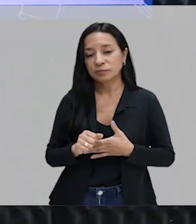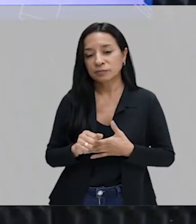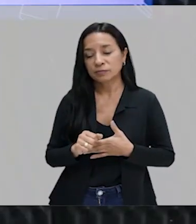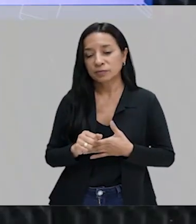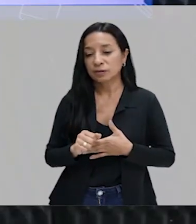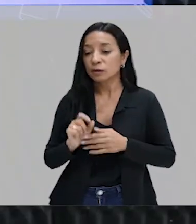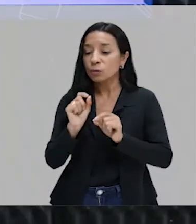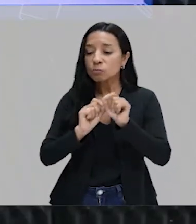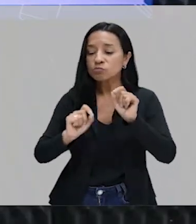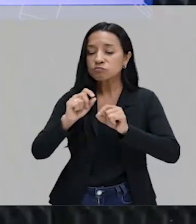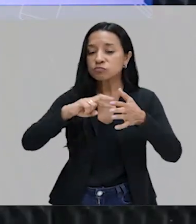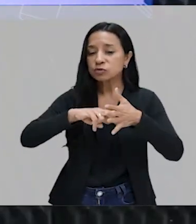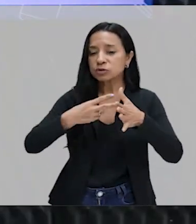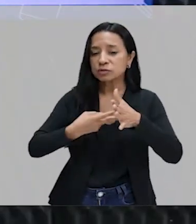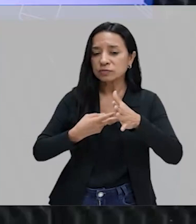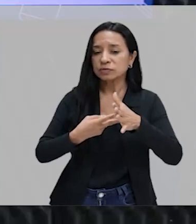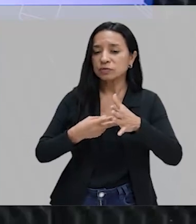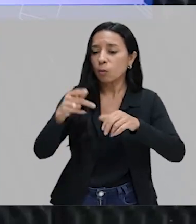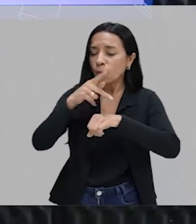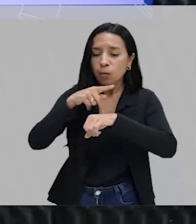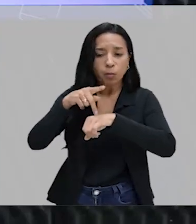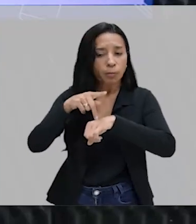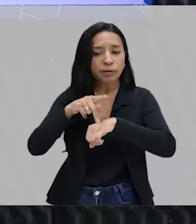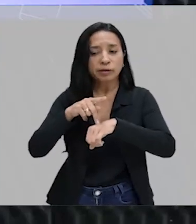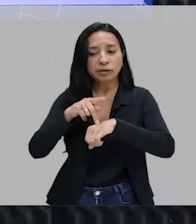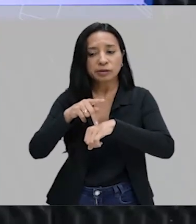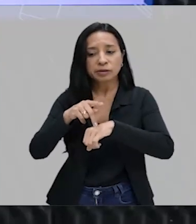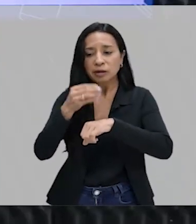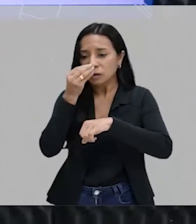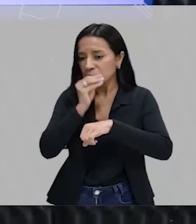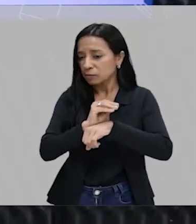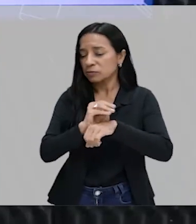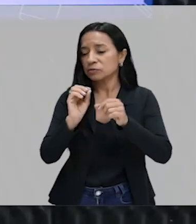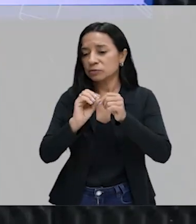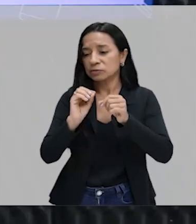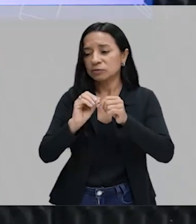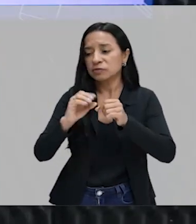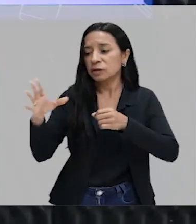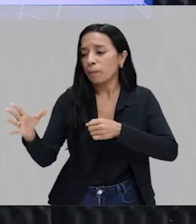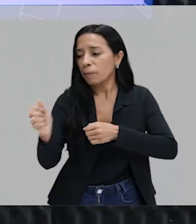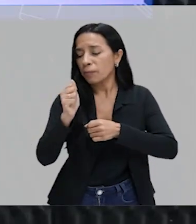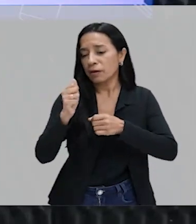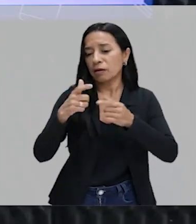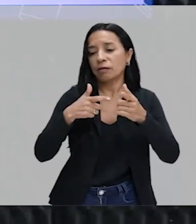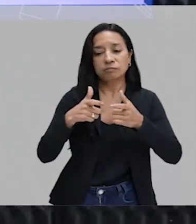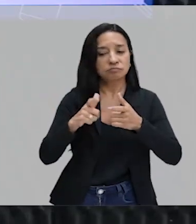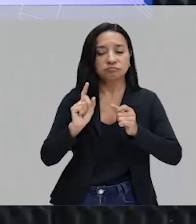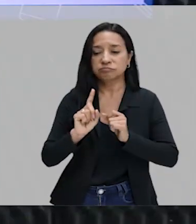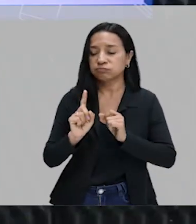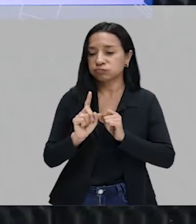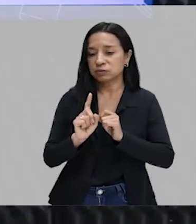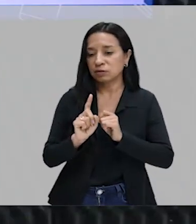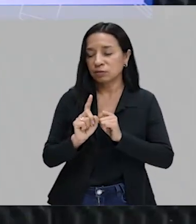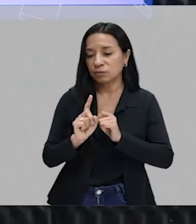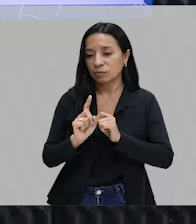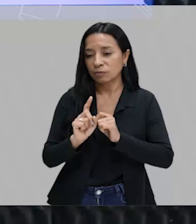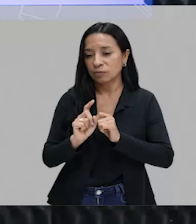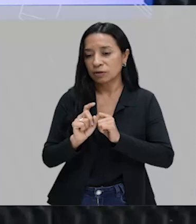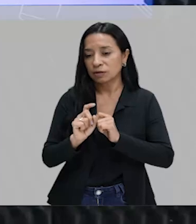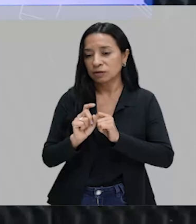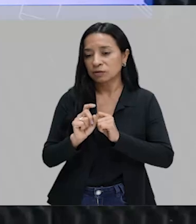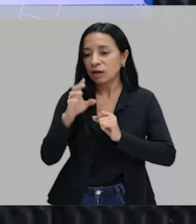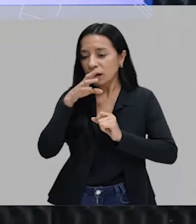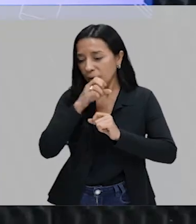bem, mas não quer dizer que os países vão deixar de realizar uma corrida armamentista. Tá? Aquela corrida clássica